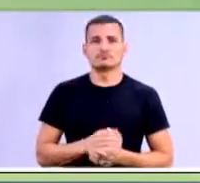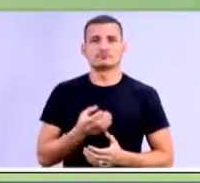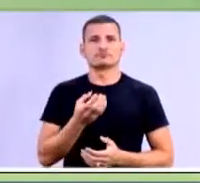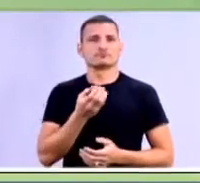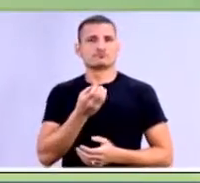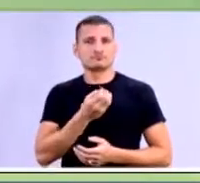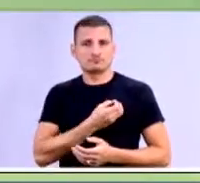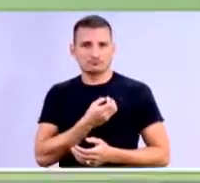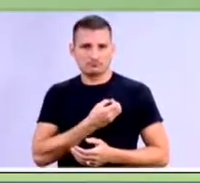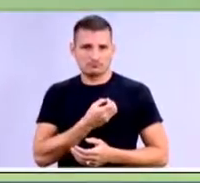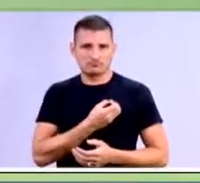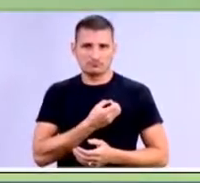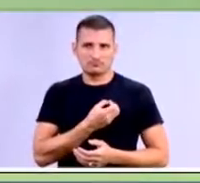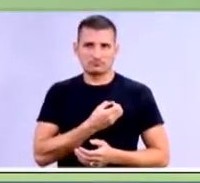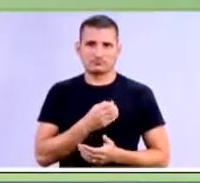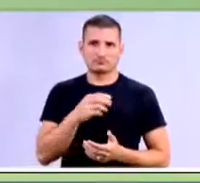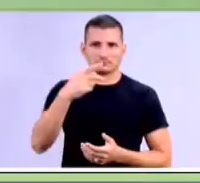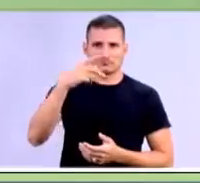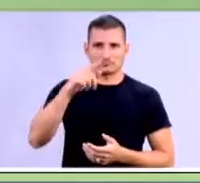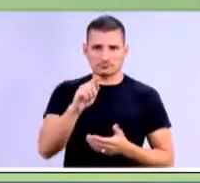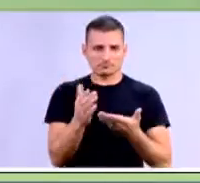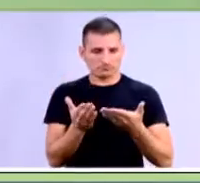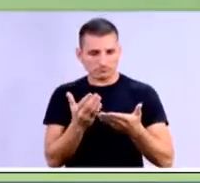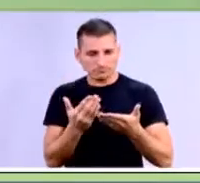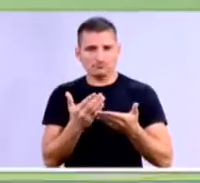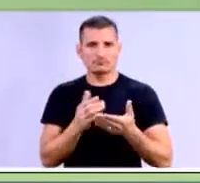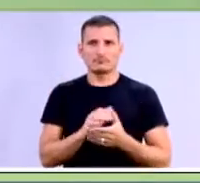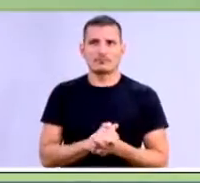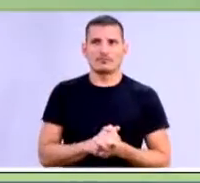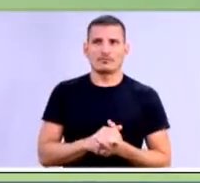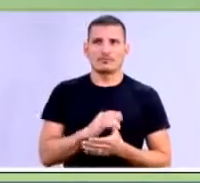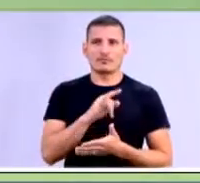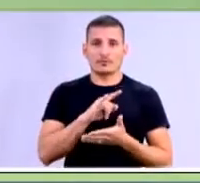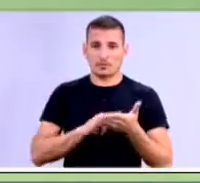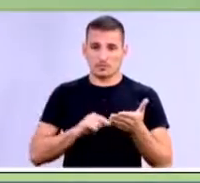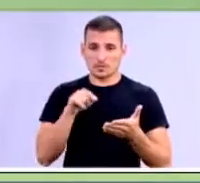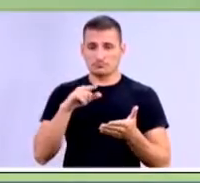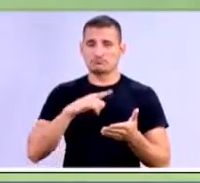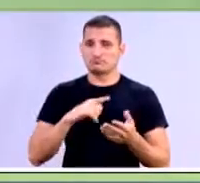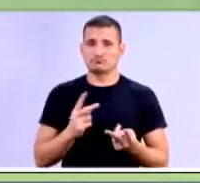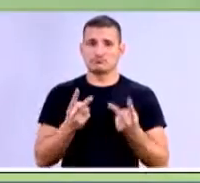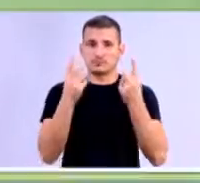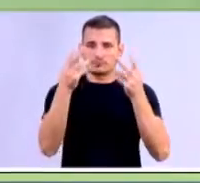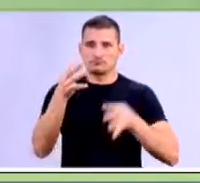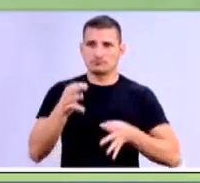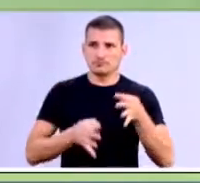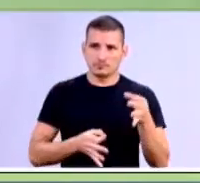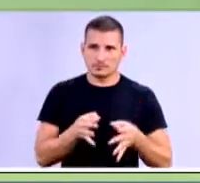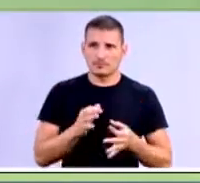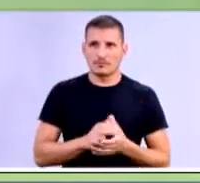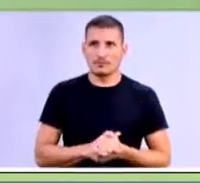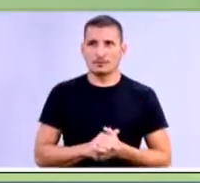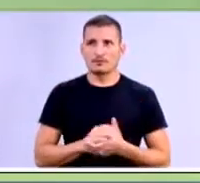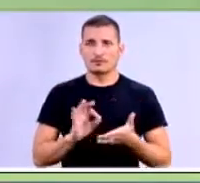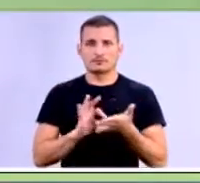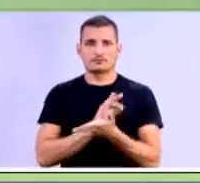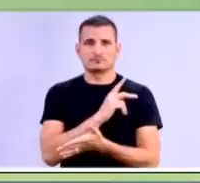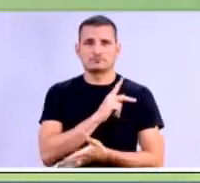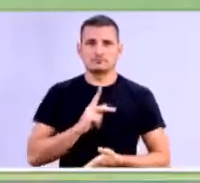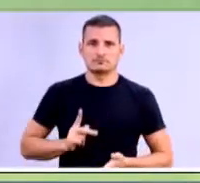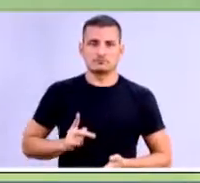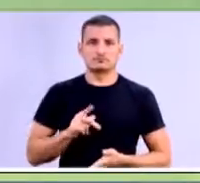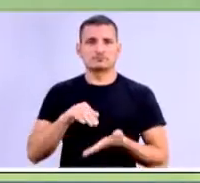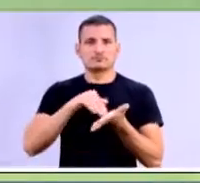numeradas, páginas numeradas. Documento de valor jurídico, assinada pelo presidente